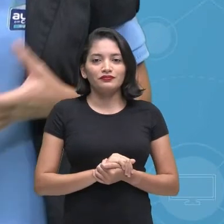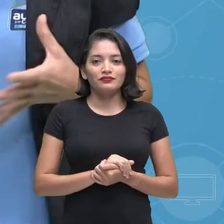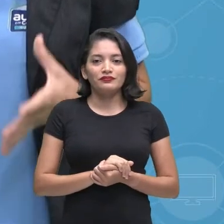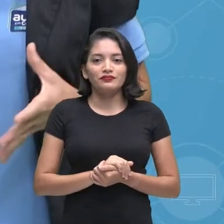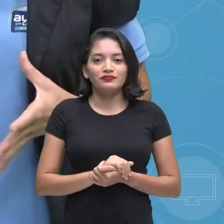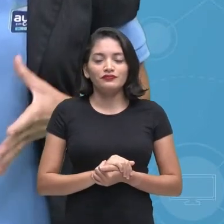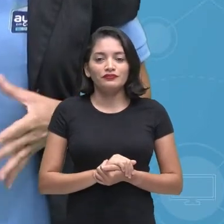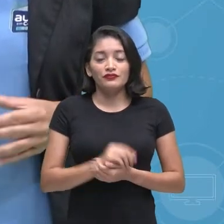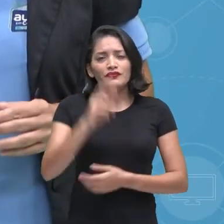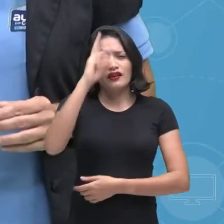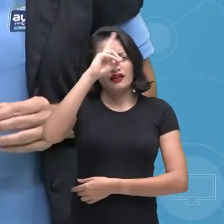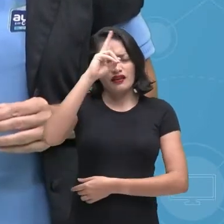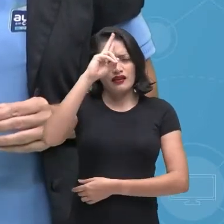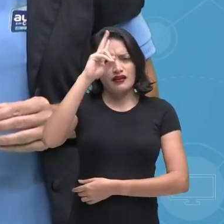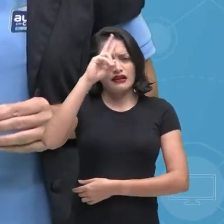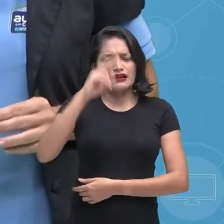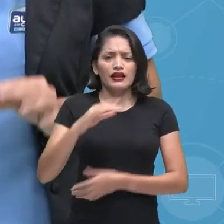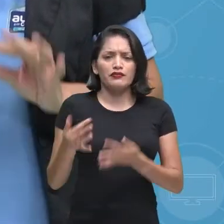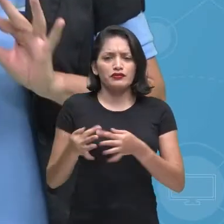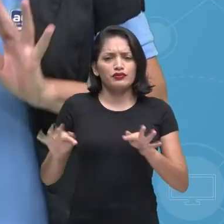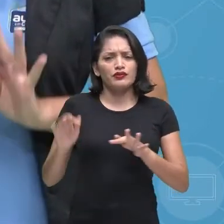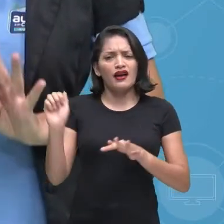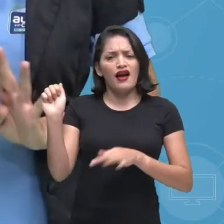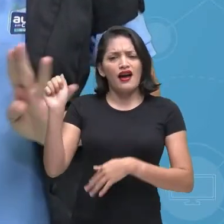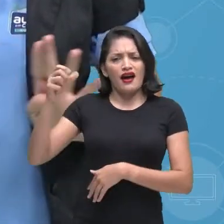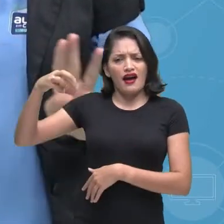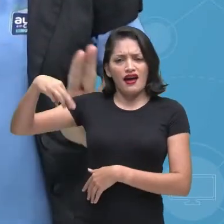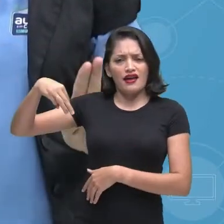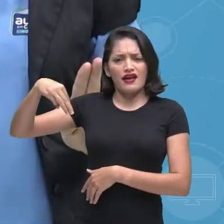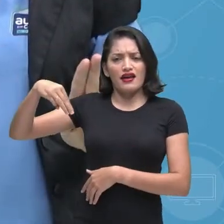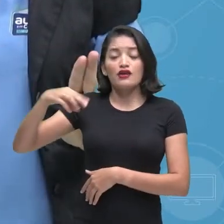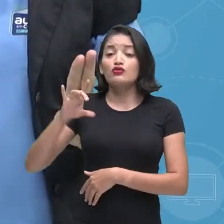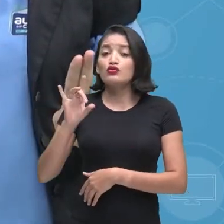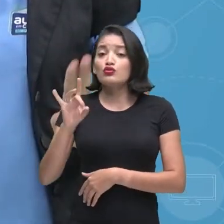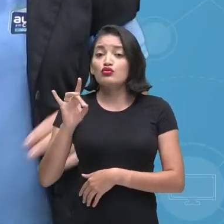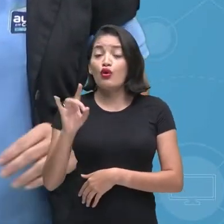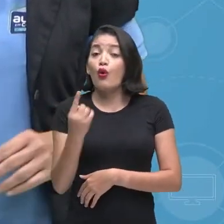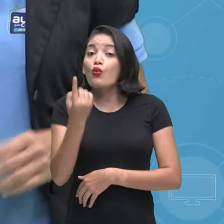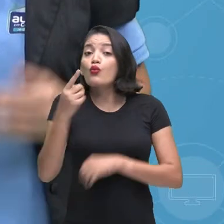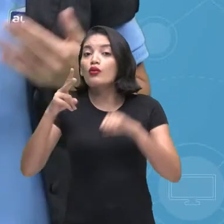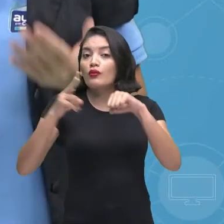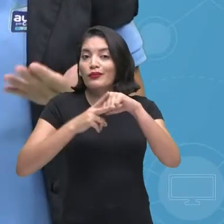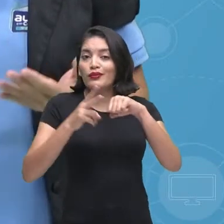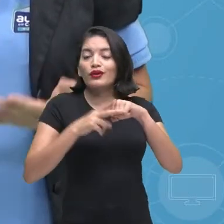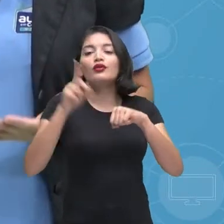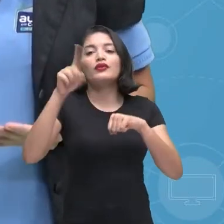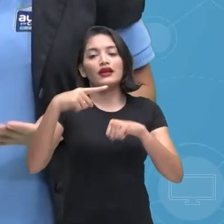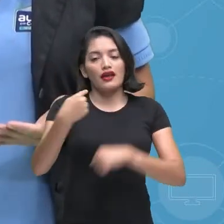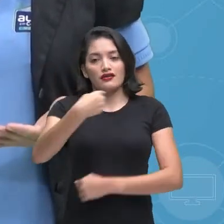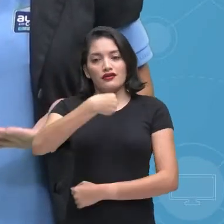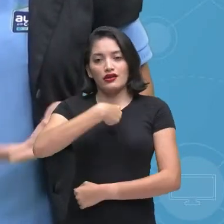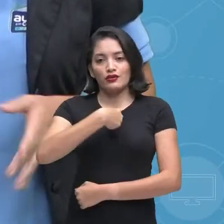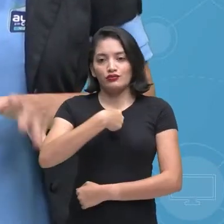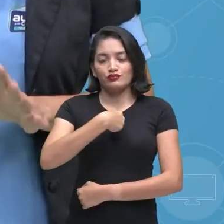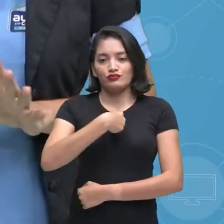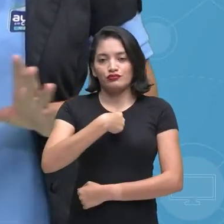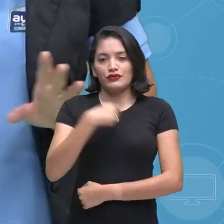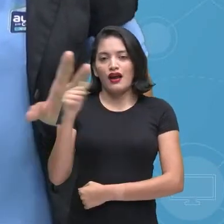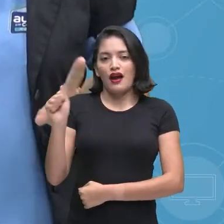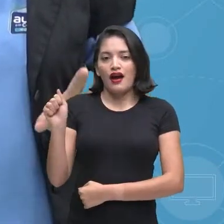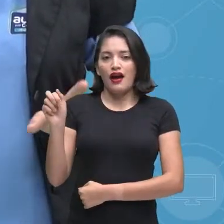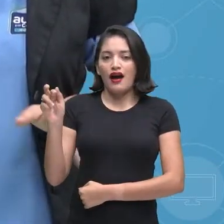professora lembre-se que essa forma emo é somente para um pronome que é eu ai